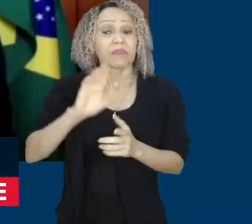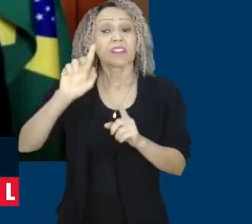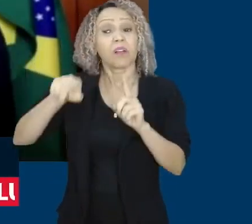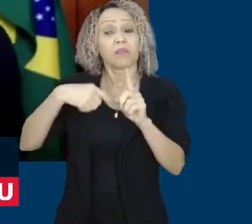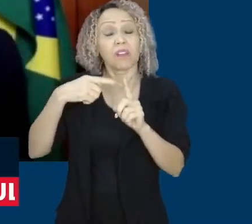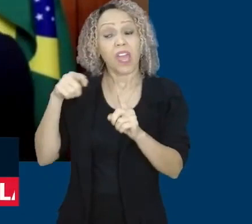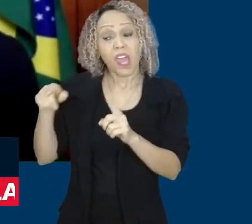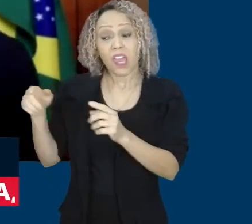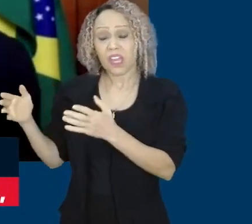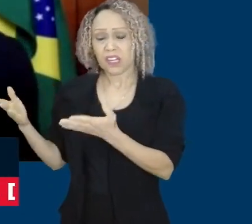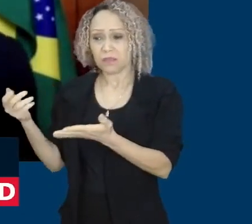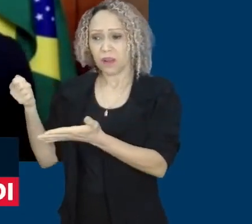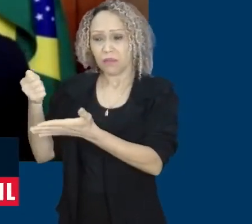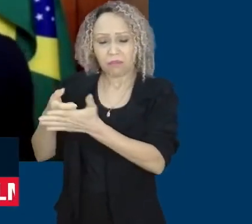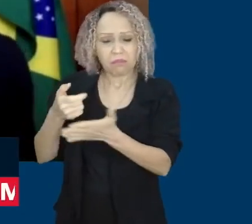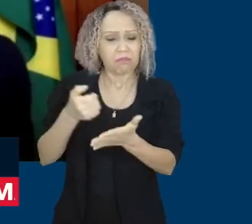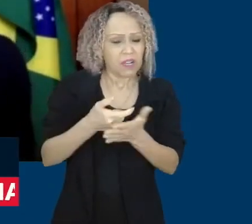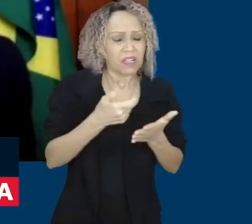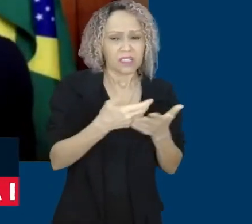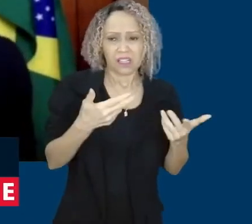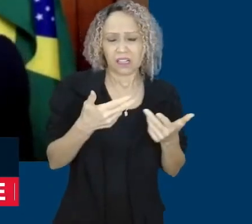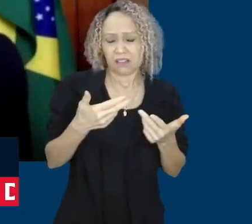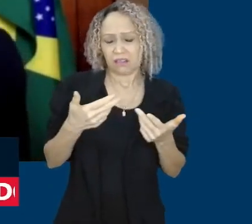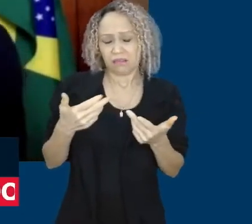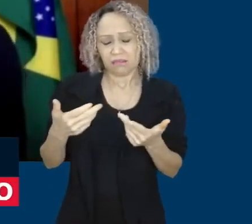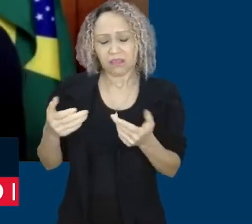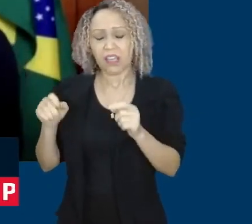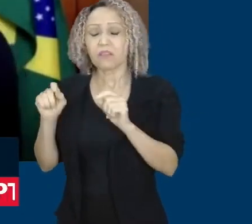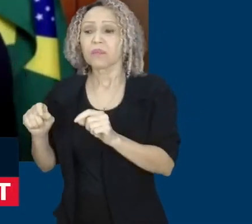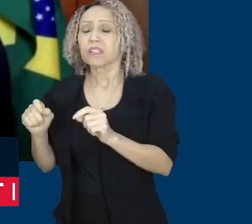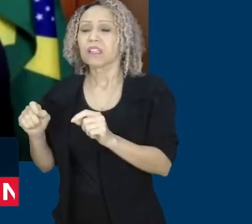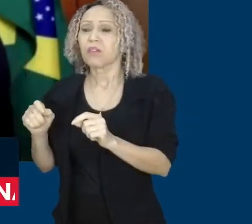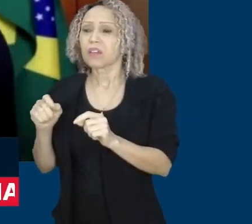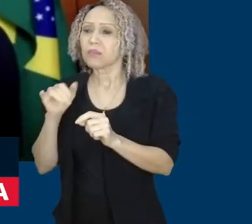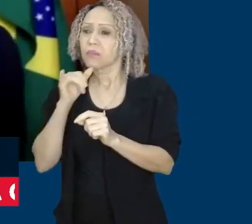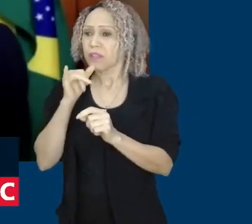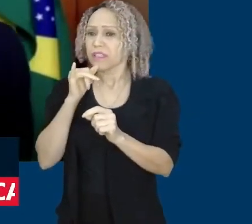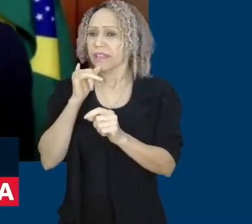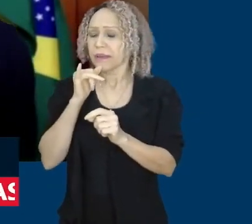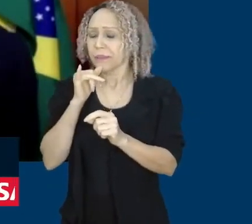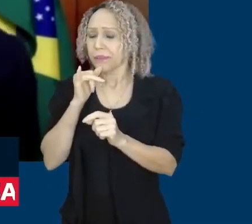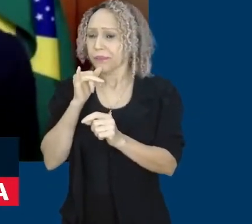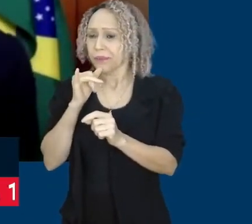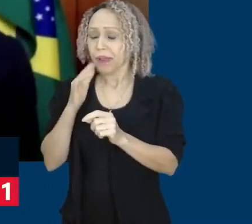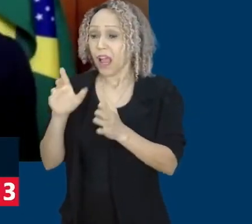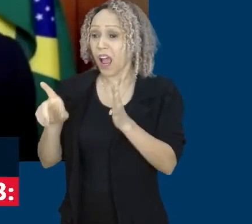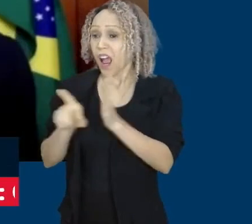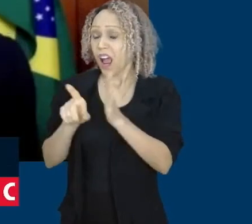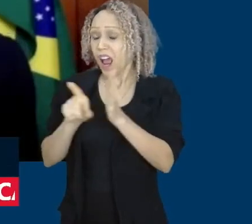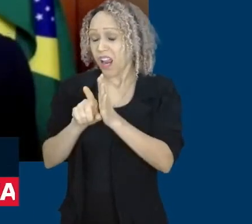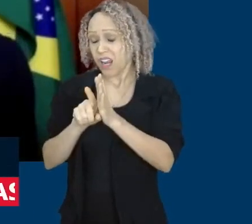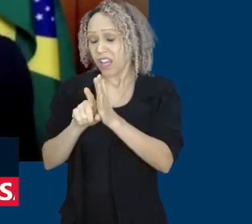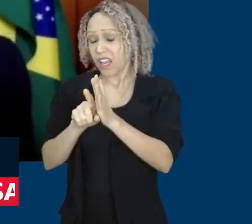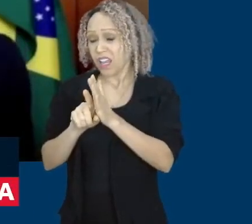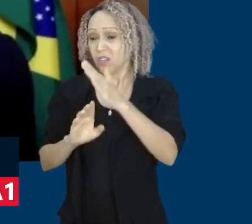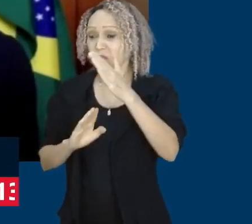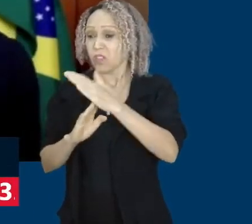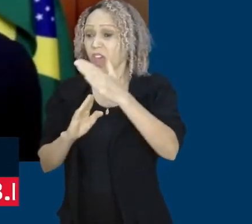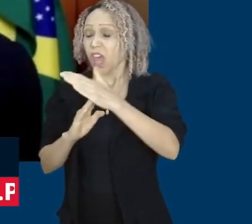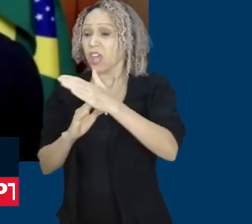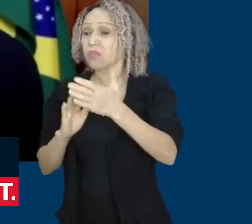6ª vez a lei de teto de gasto. E nós concordamos, porque nós não queremos inviabilizar o Estado